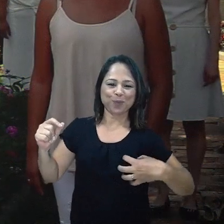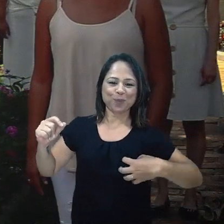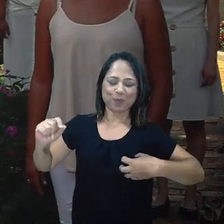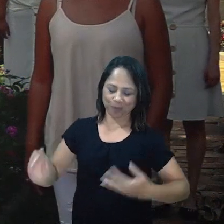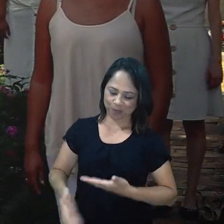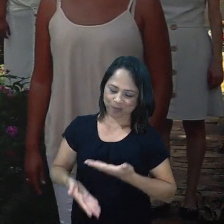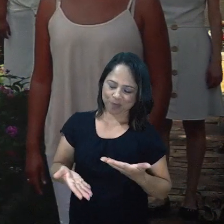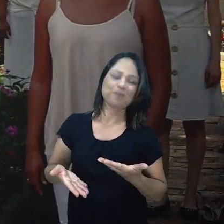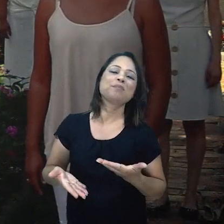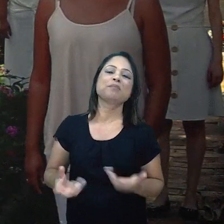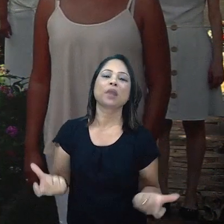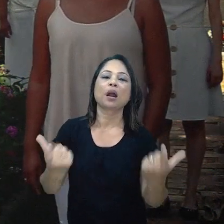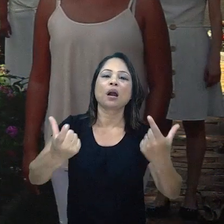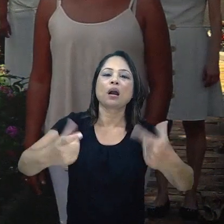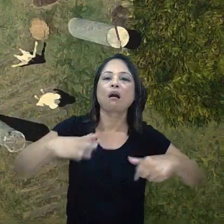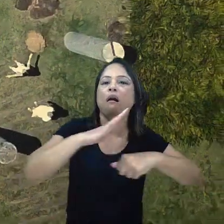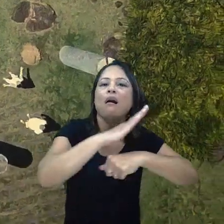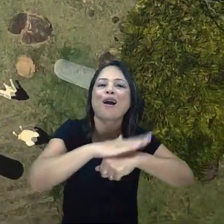aqui.